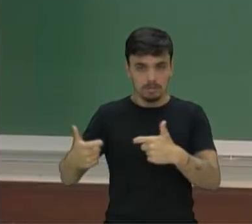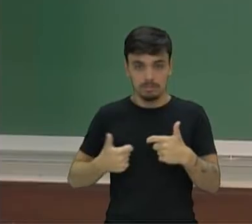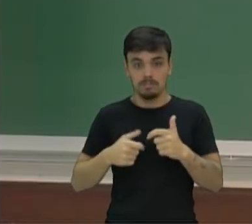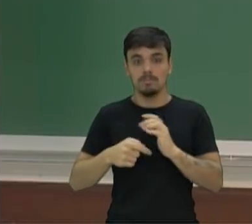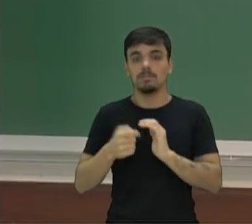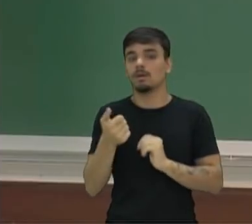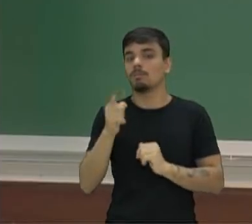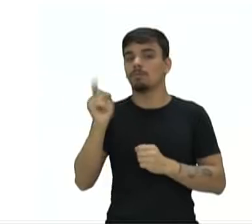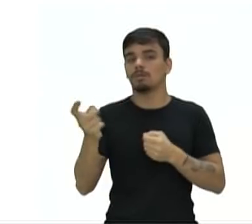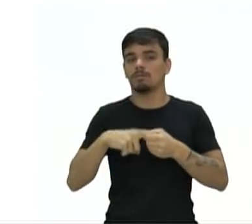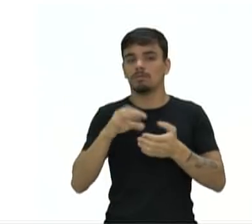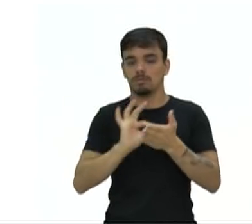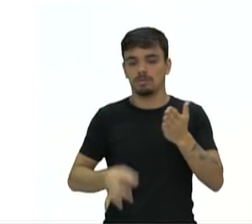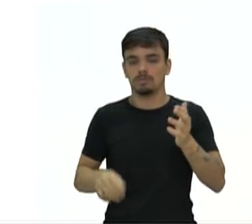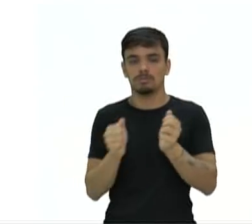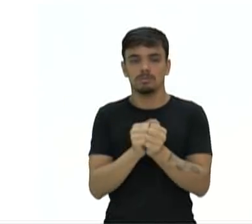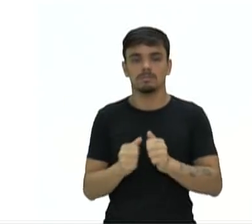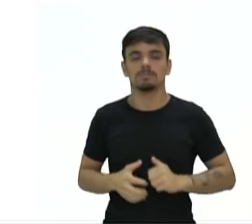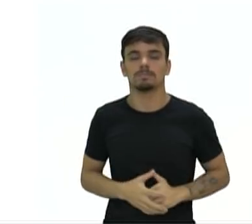pouquinho voltamos, corrigimos juntos.